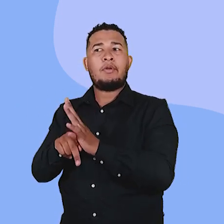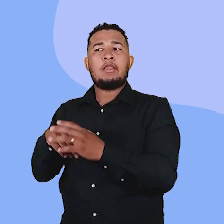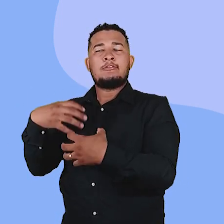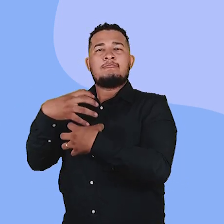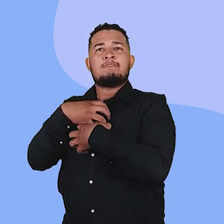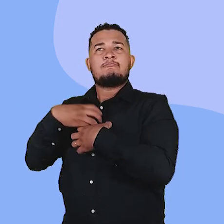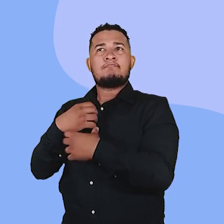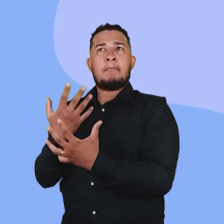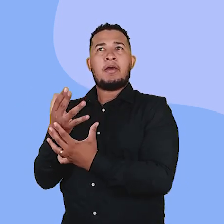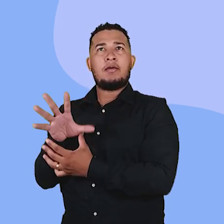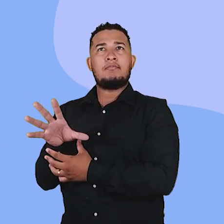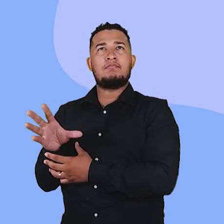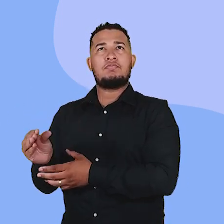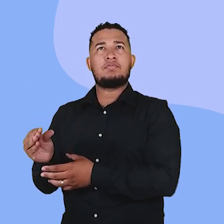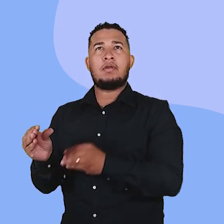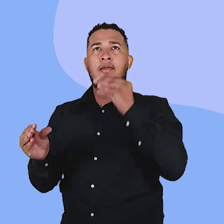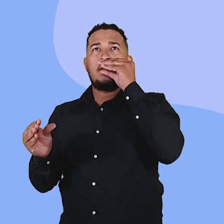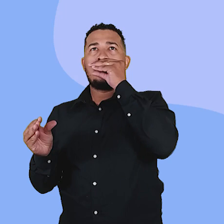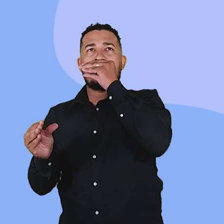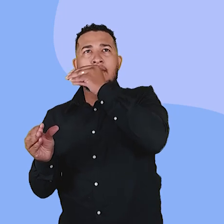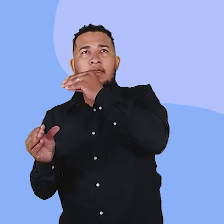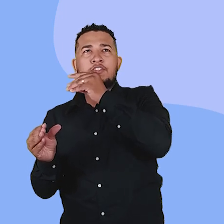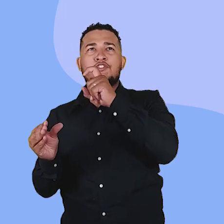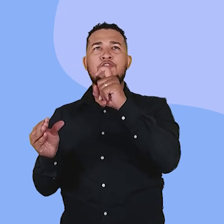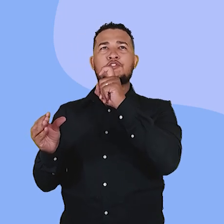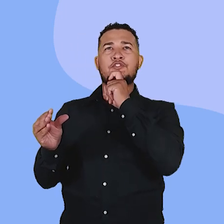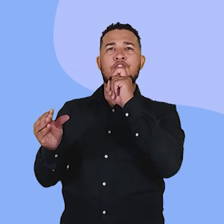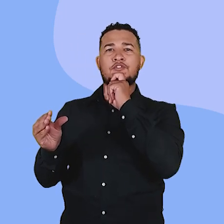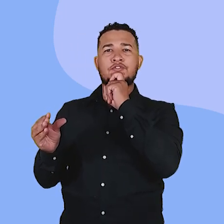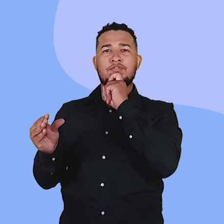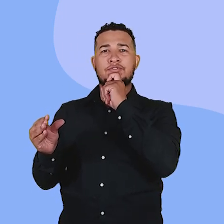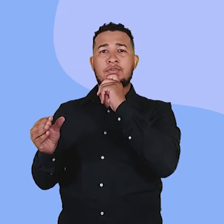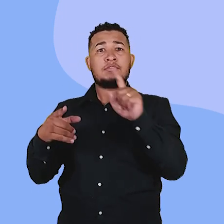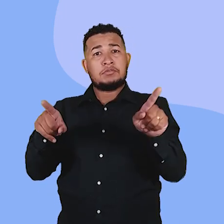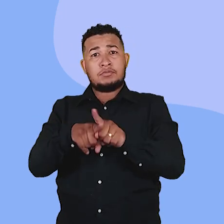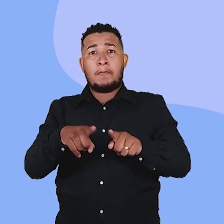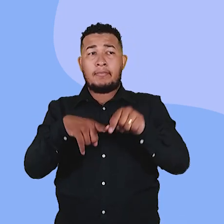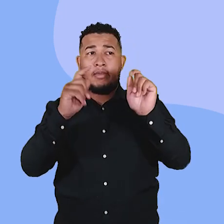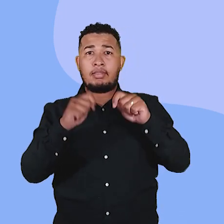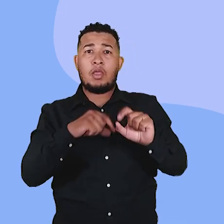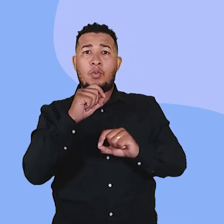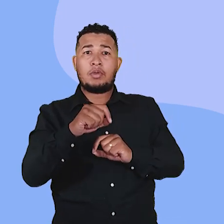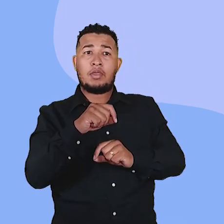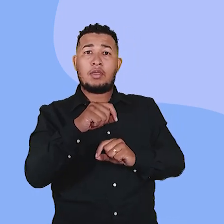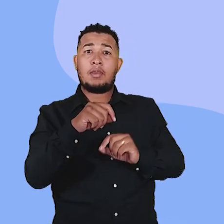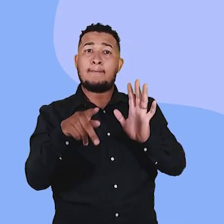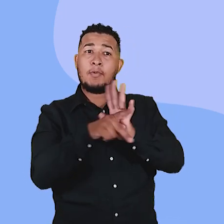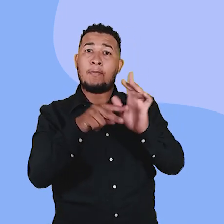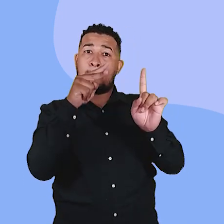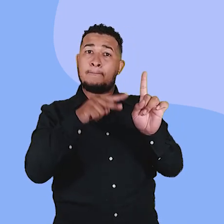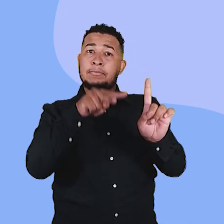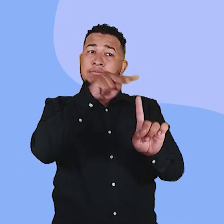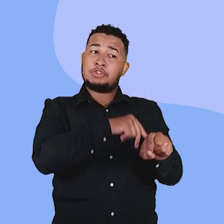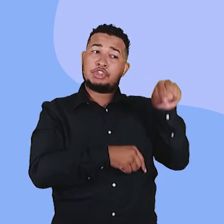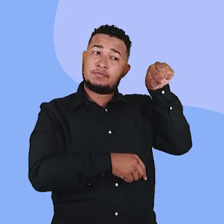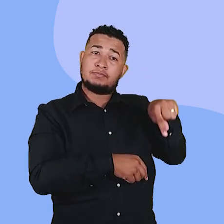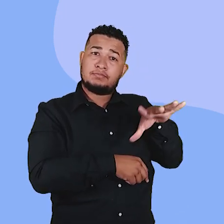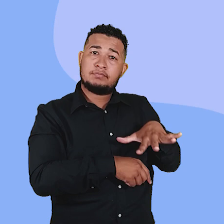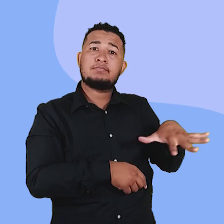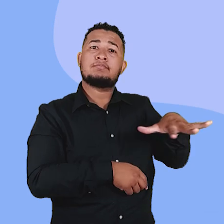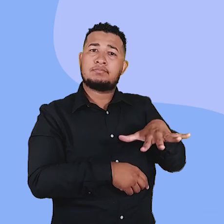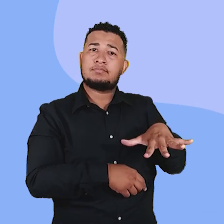a partir da sensação na pele de quente e frio, e às vezes eu posso colocar ela a partir de uma